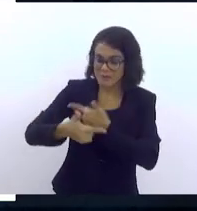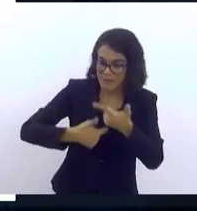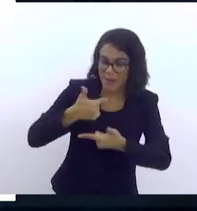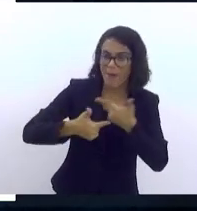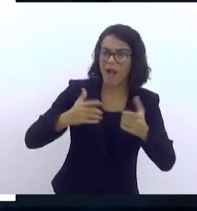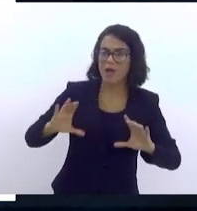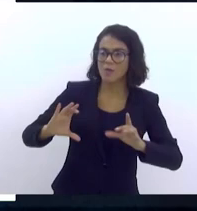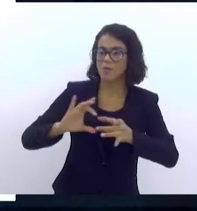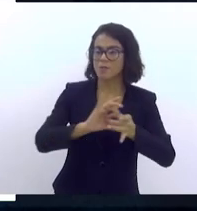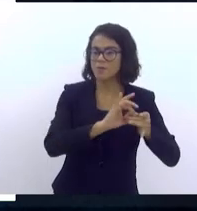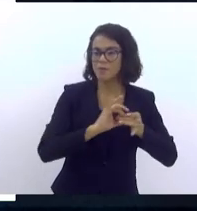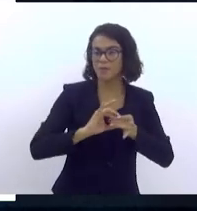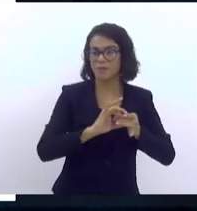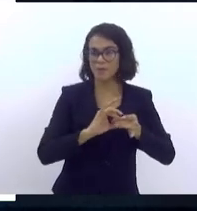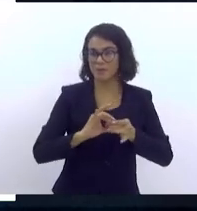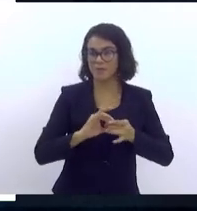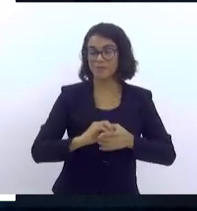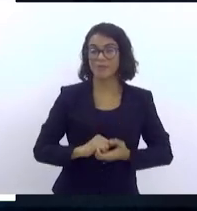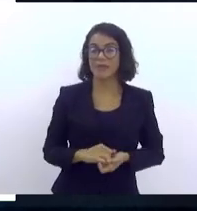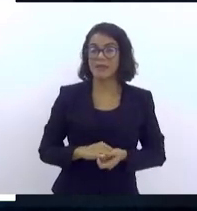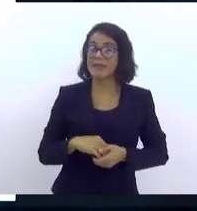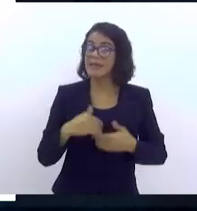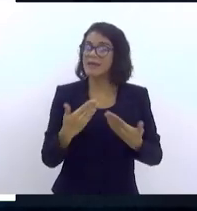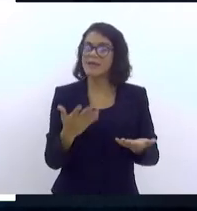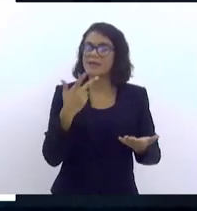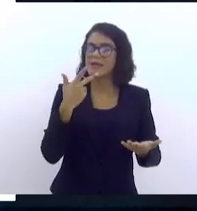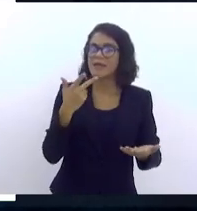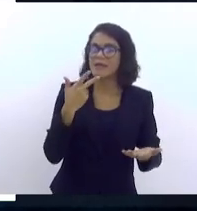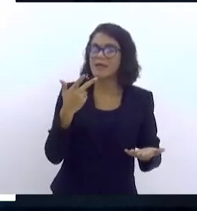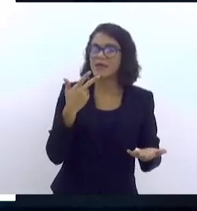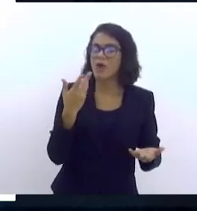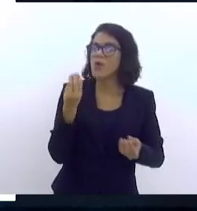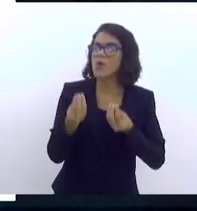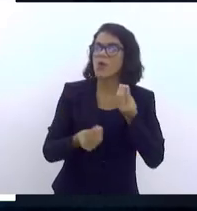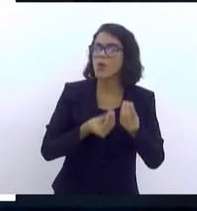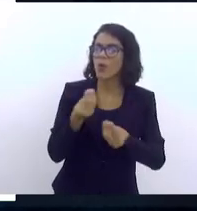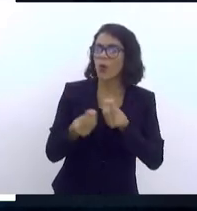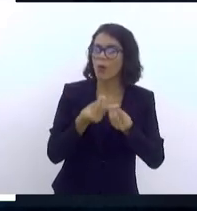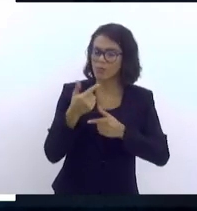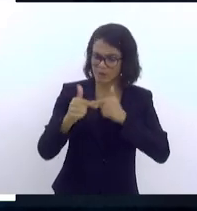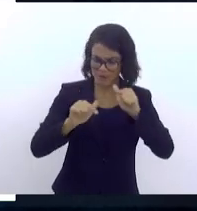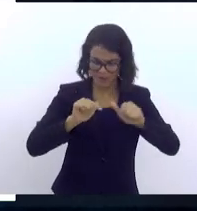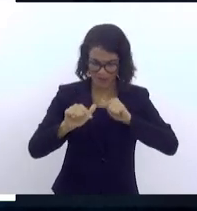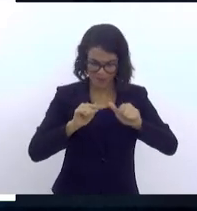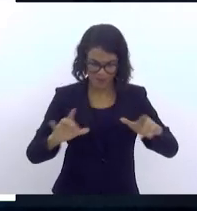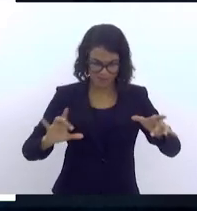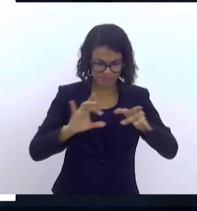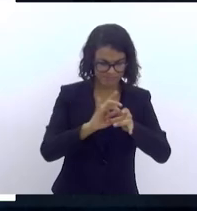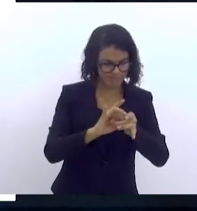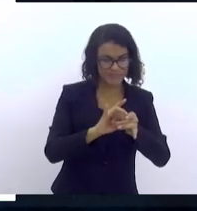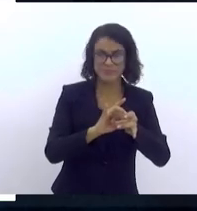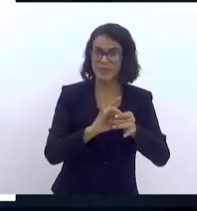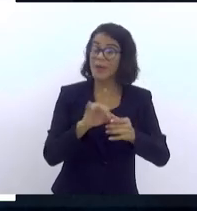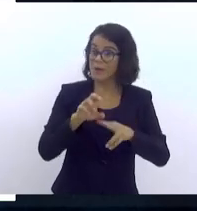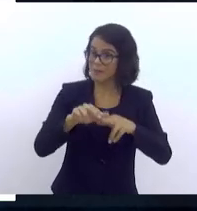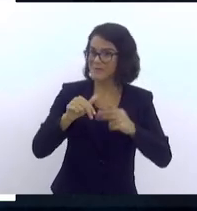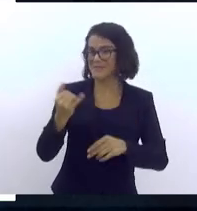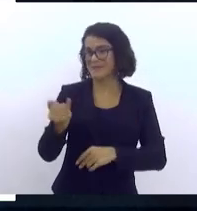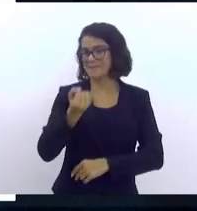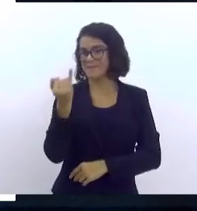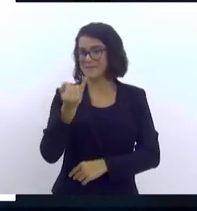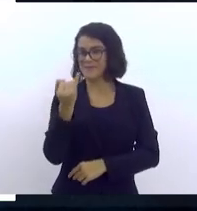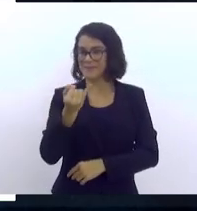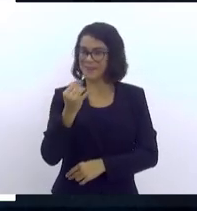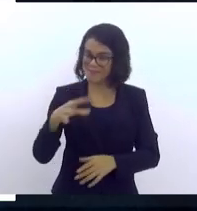seja real e aí a gente está falando como que vai trabalhar em conjunto né por isso que é importante esses